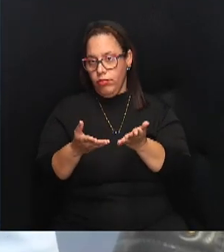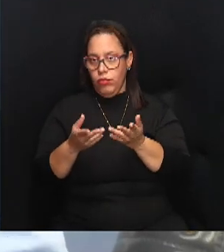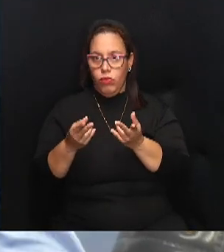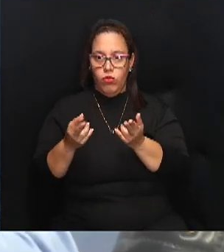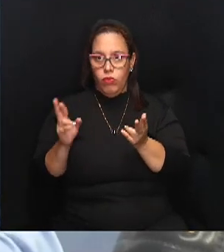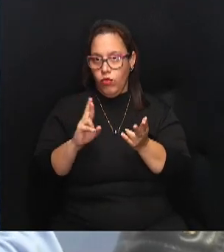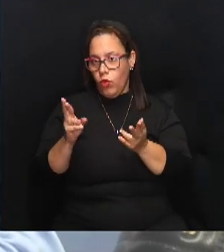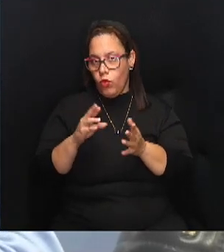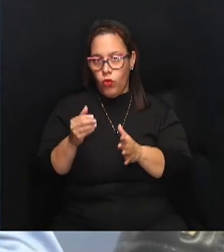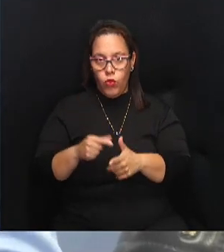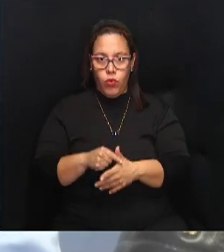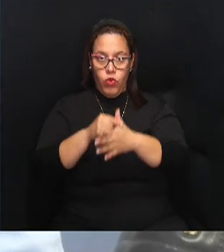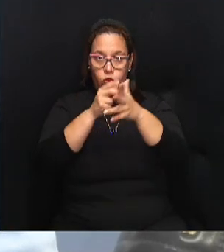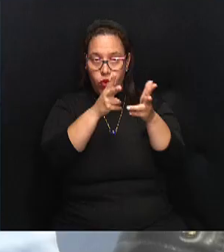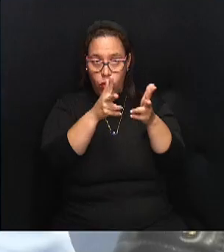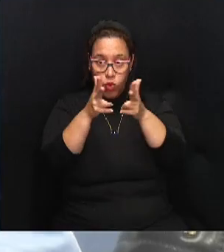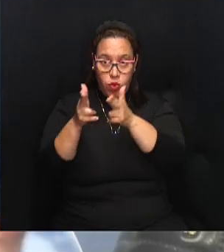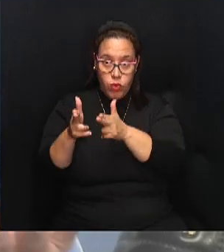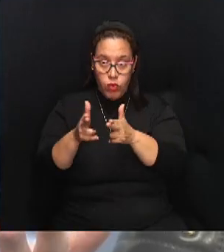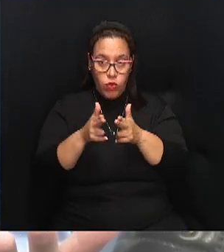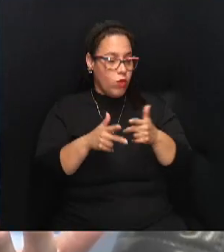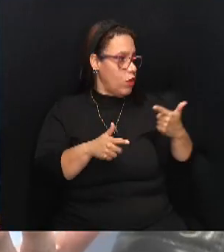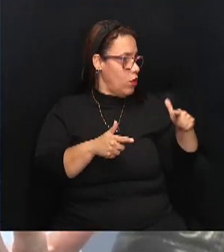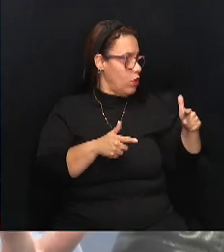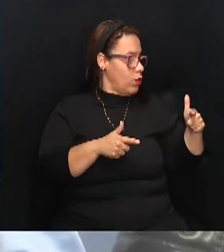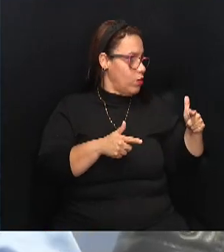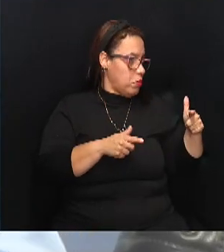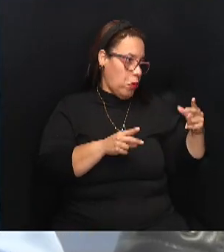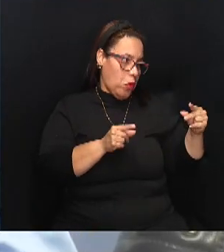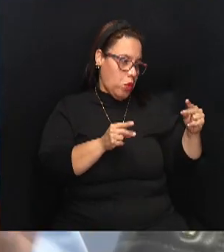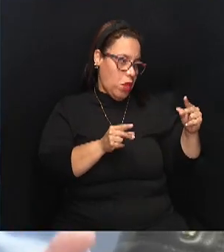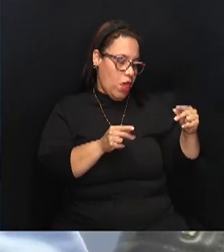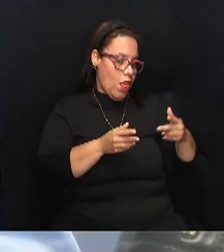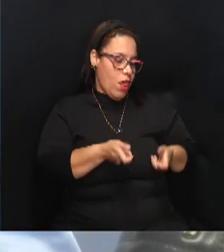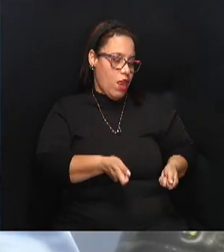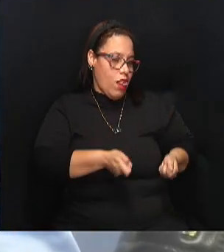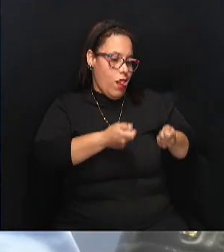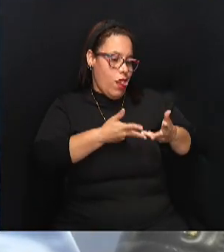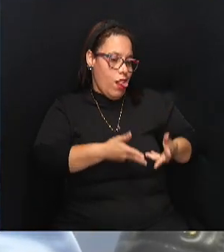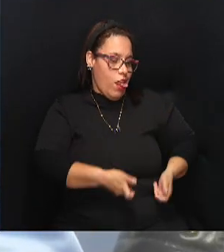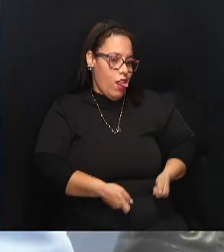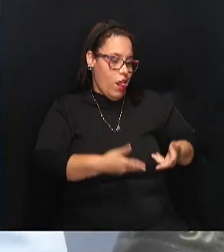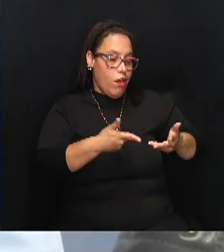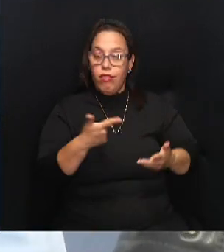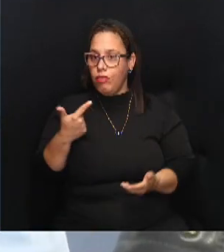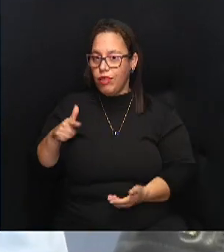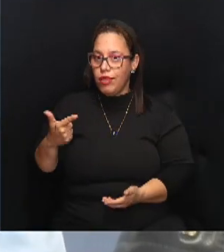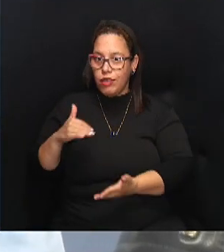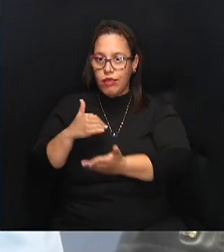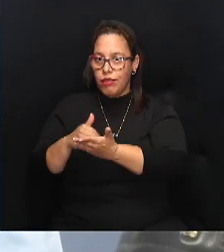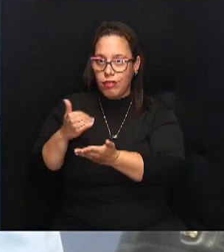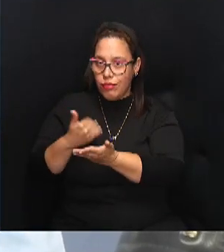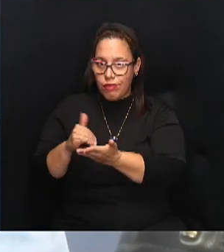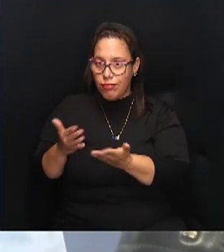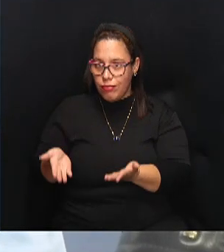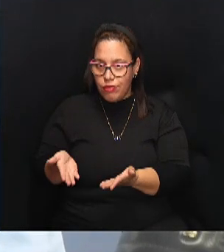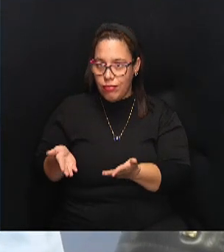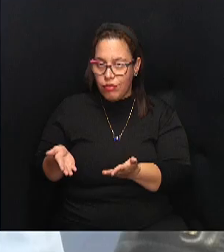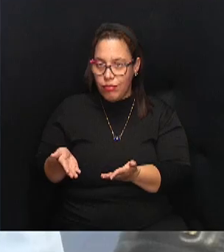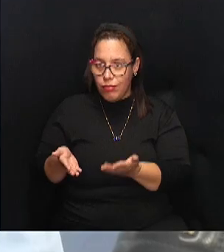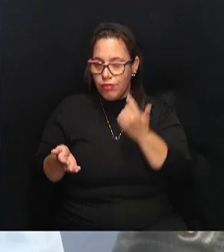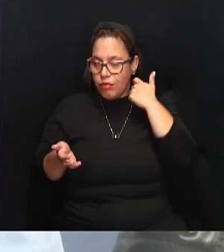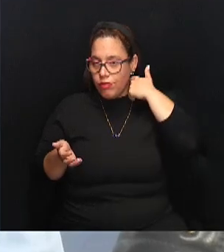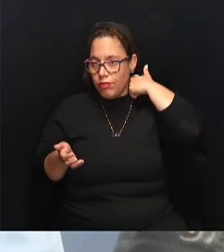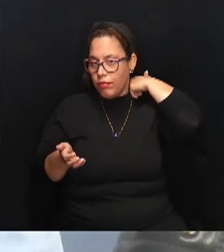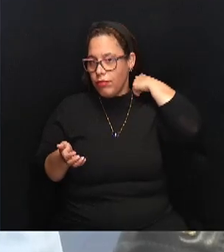as despesas, são igualitárias. Não tem dinheiro sobrando. Não tem dinheiro sobrando, em pasta nenhuma. É verdade. Certo? Agora,